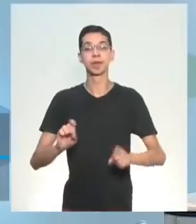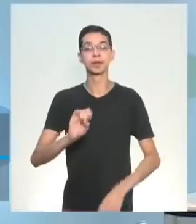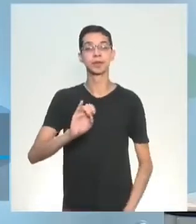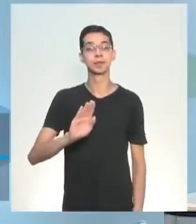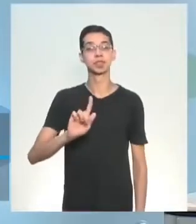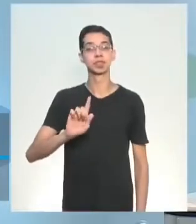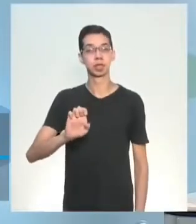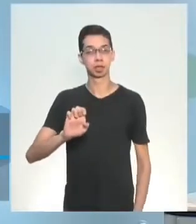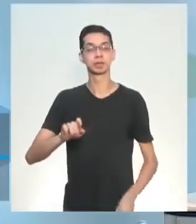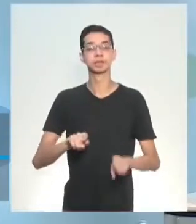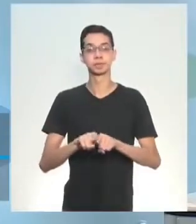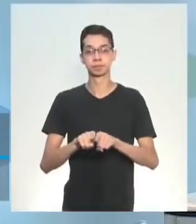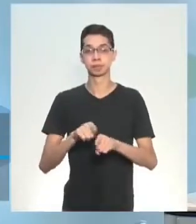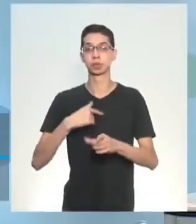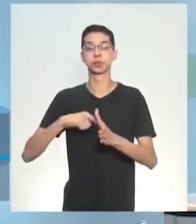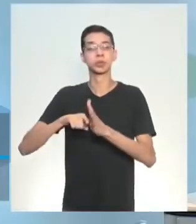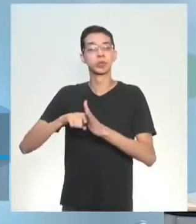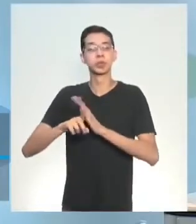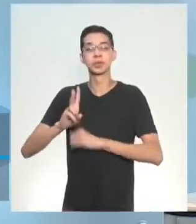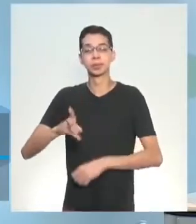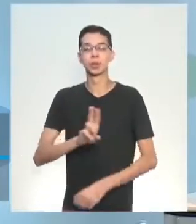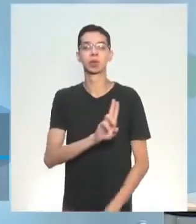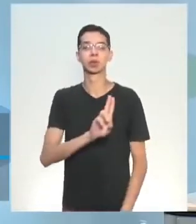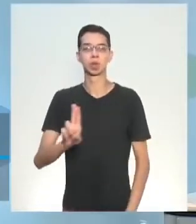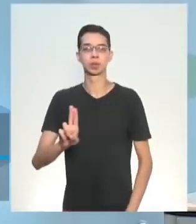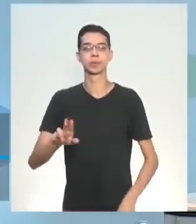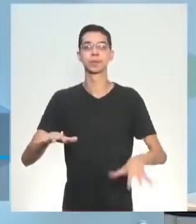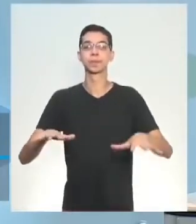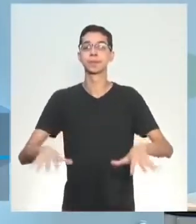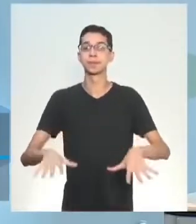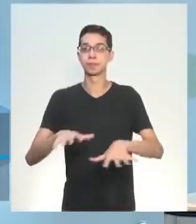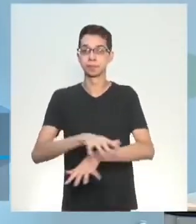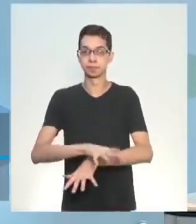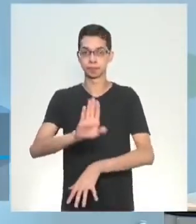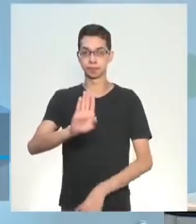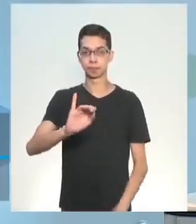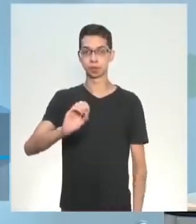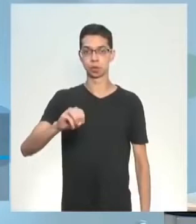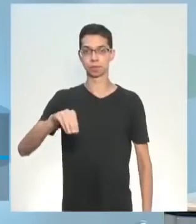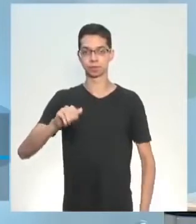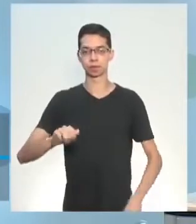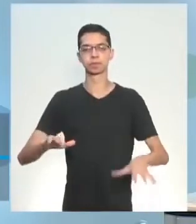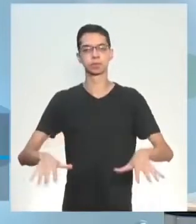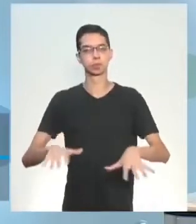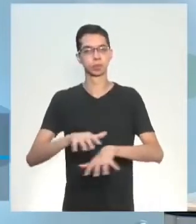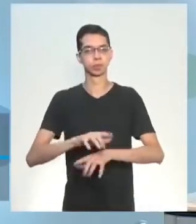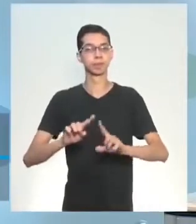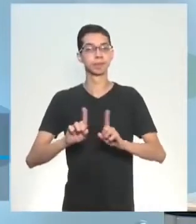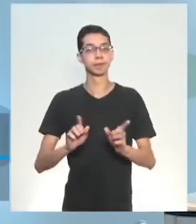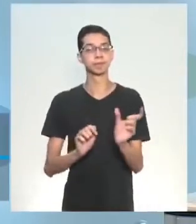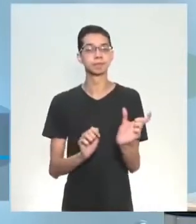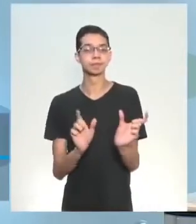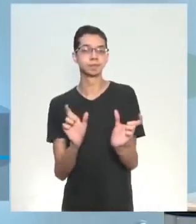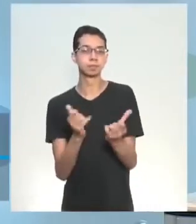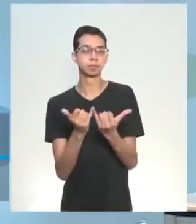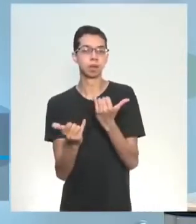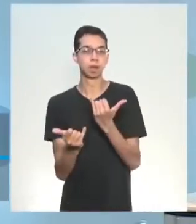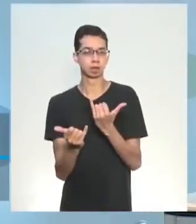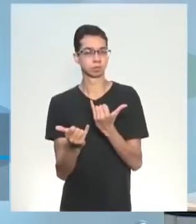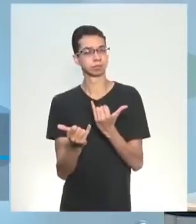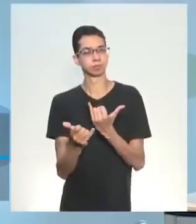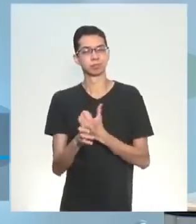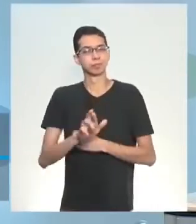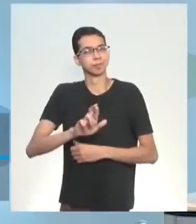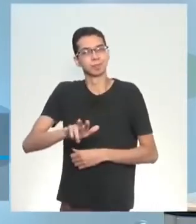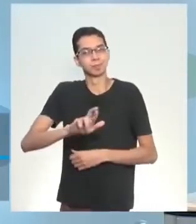da bibliografia vai estar biomas brasileiros. Mas eles usam isso como sinônimo. Não é bem sinônimo como a gente vai discutir